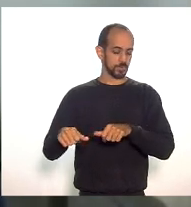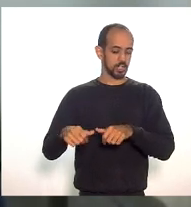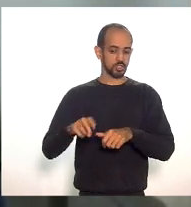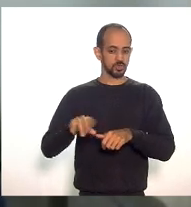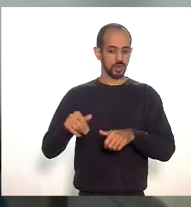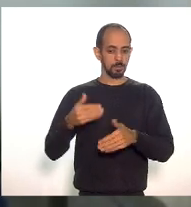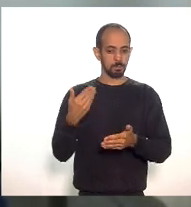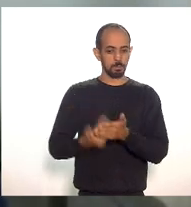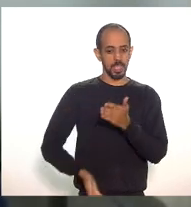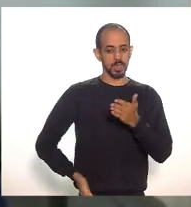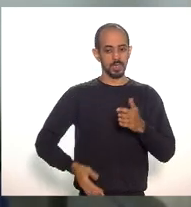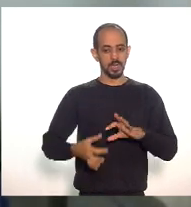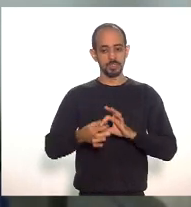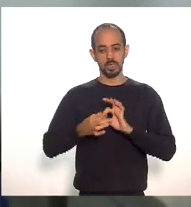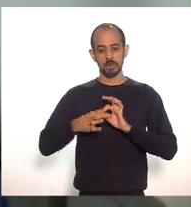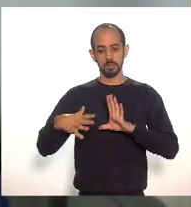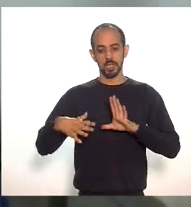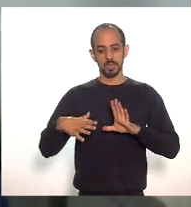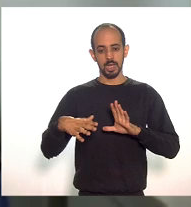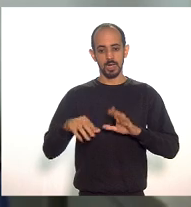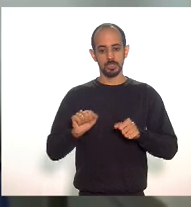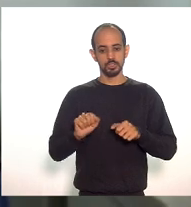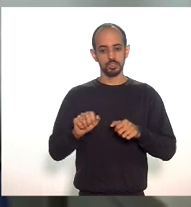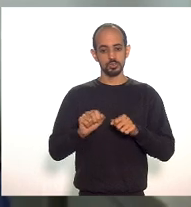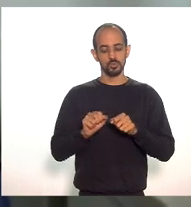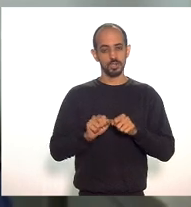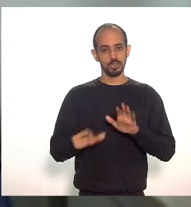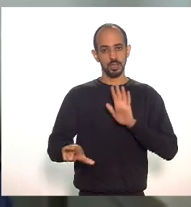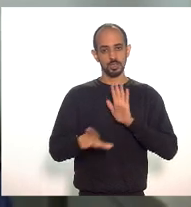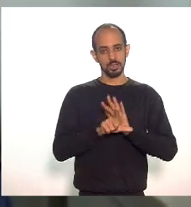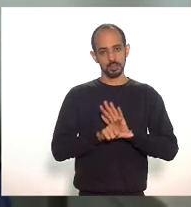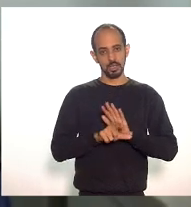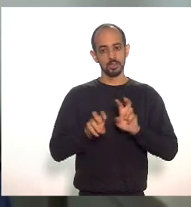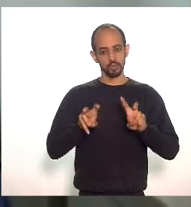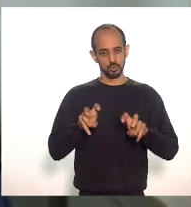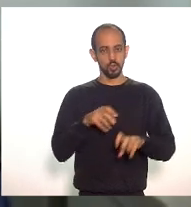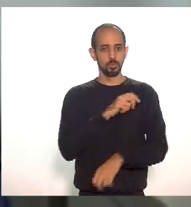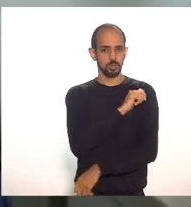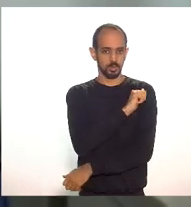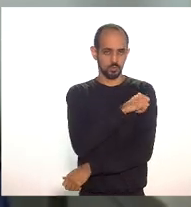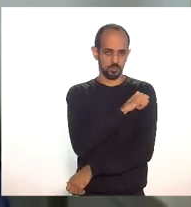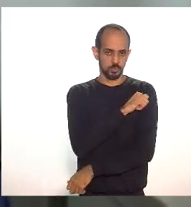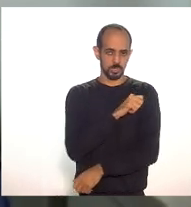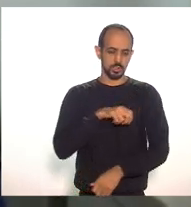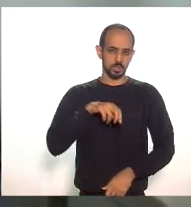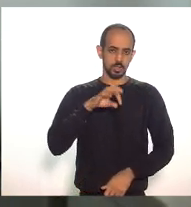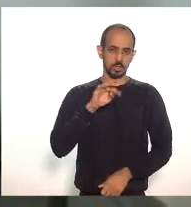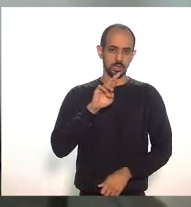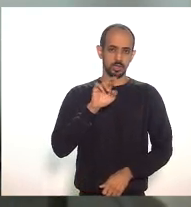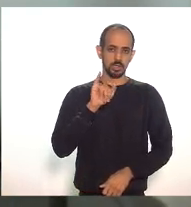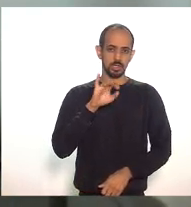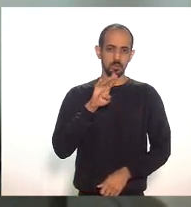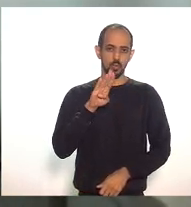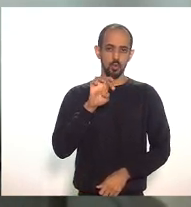a liberdade que temos de desgraça E essas duas questões